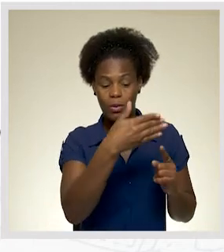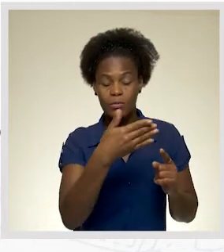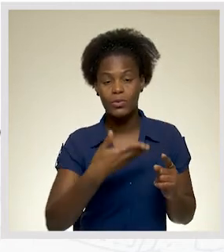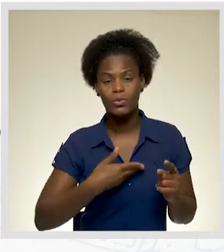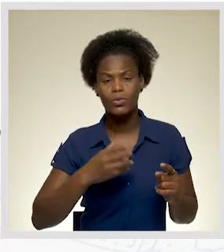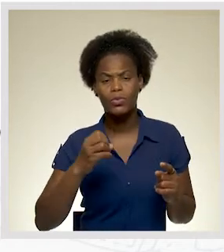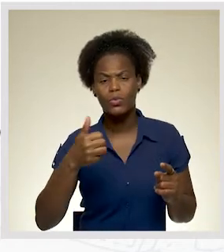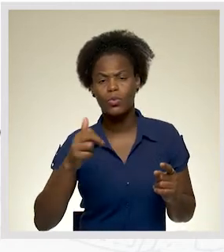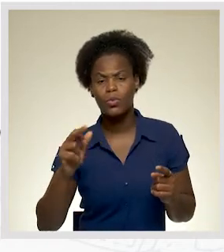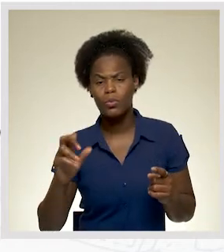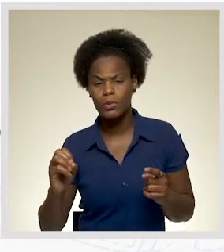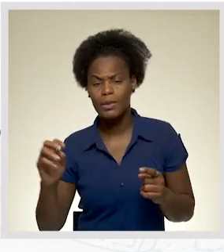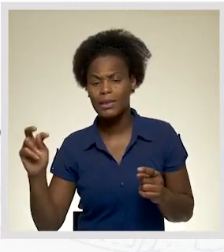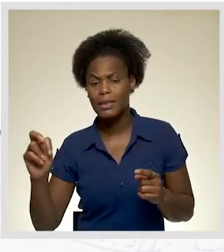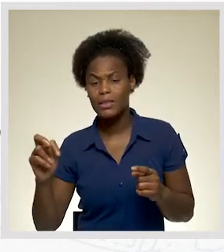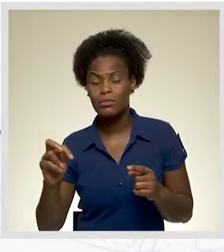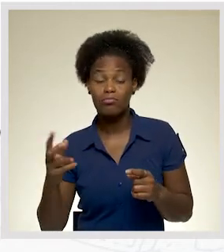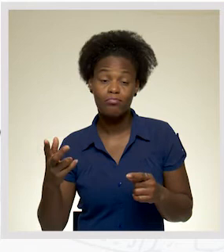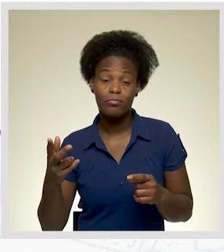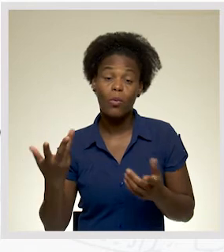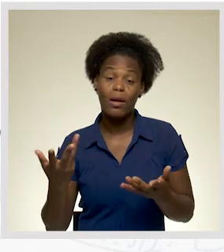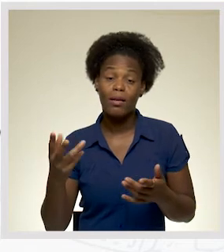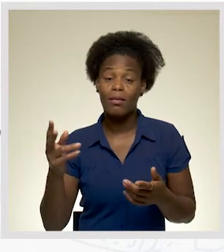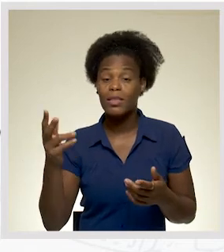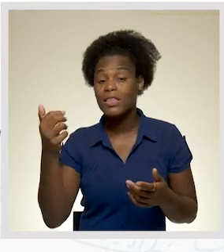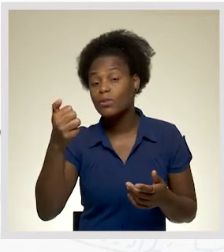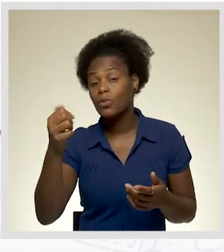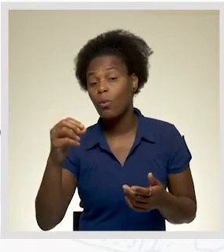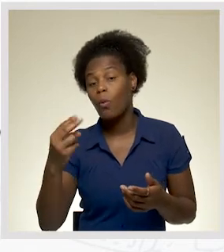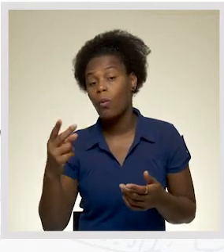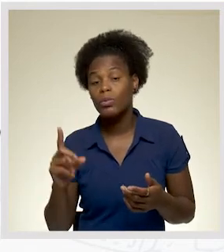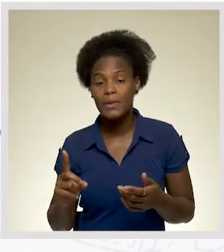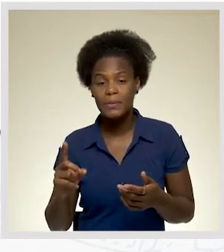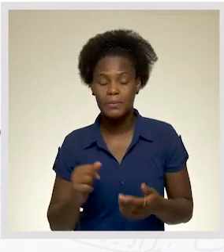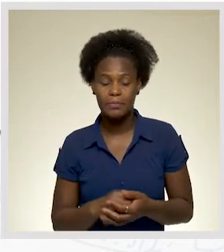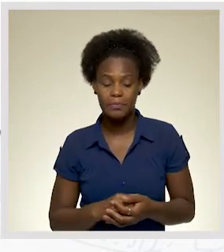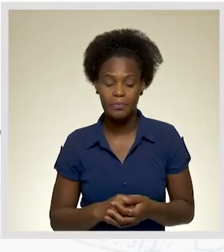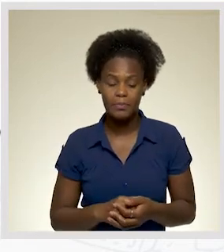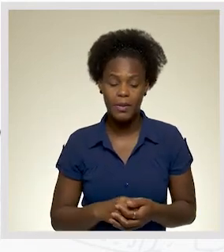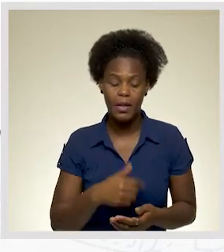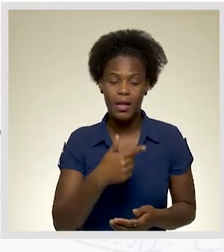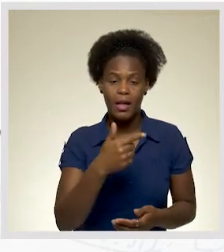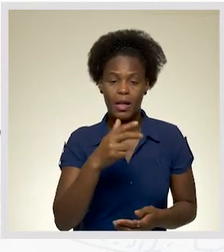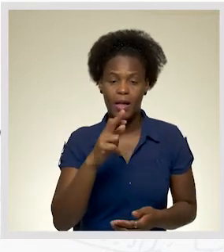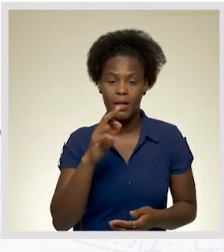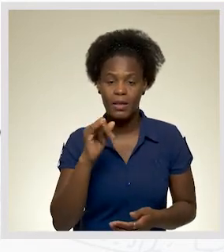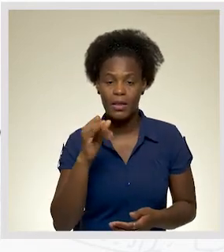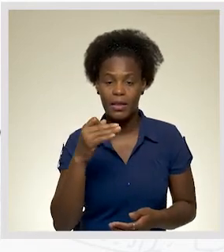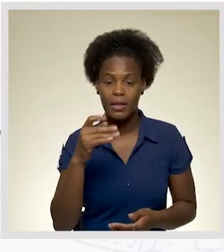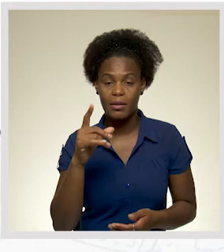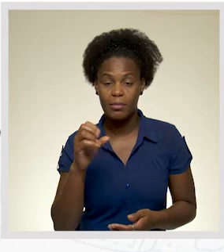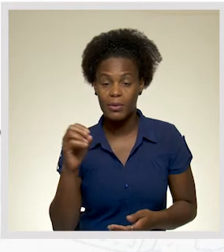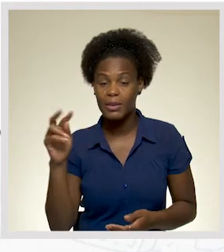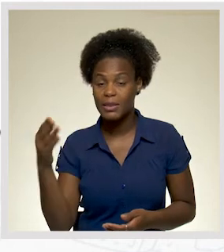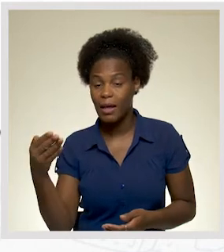ou 6? Vocês terão de escolher. O triplo de 7 é 21 ou